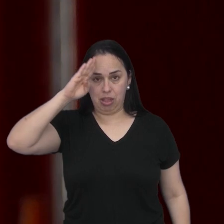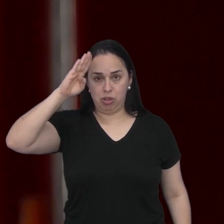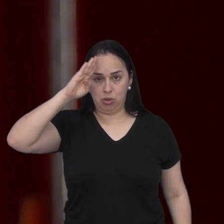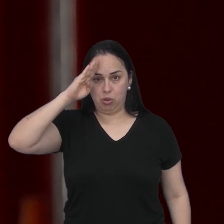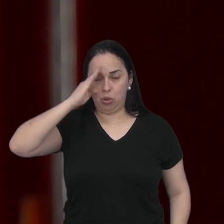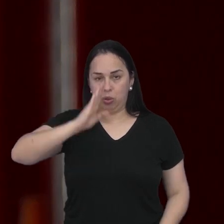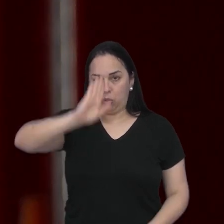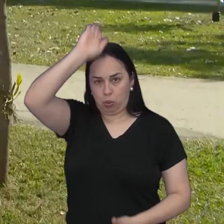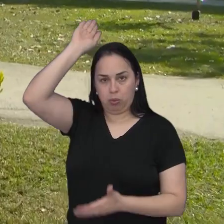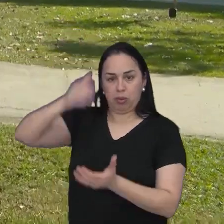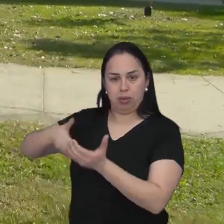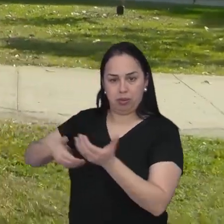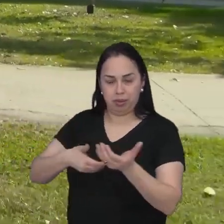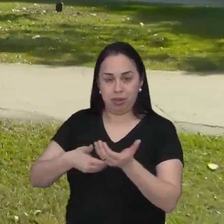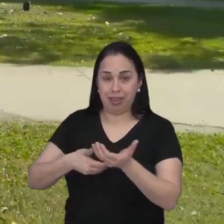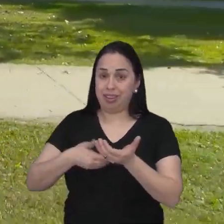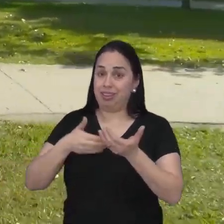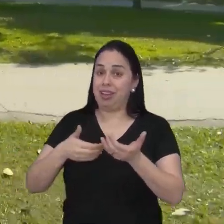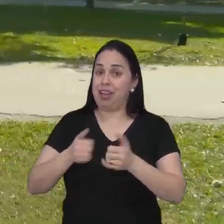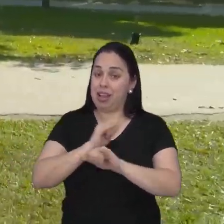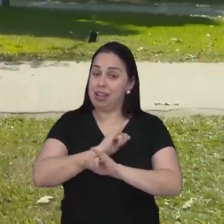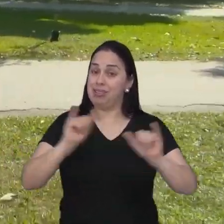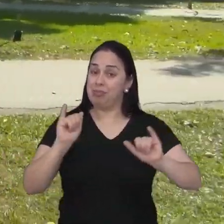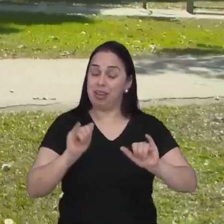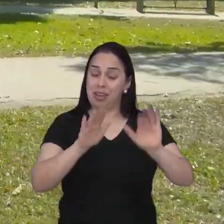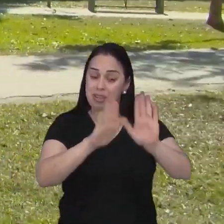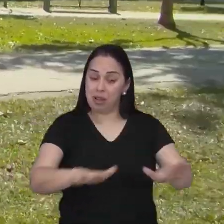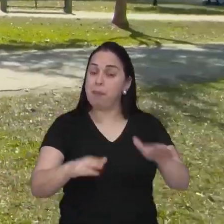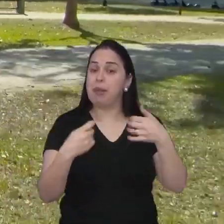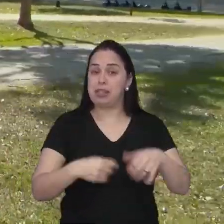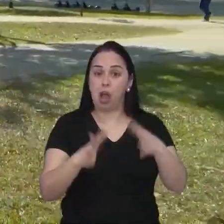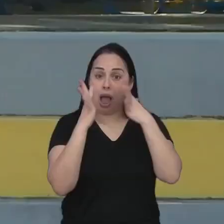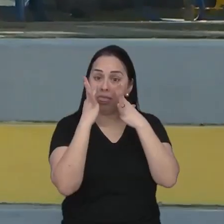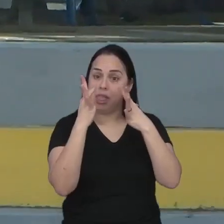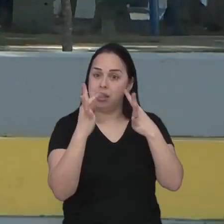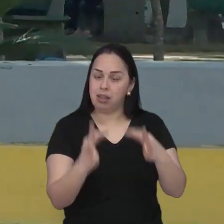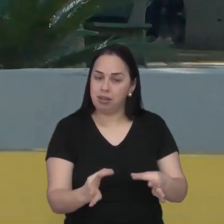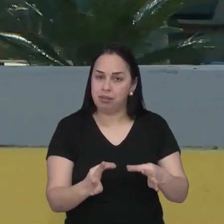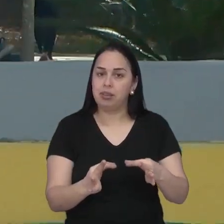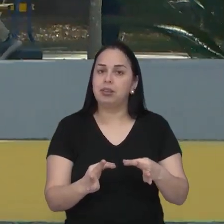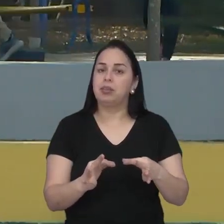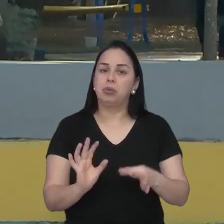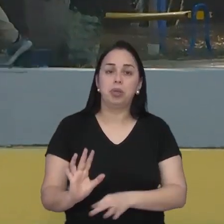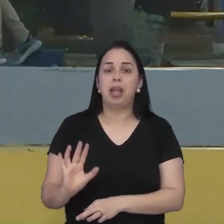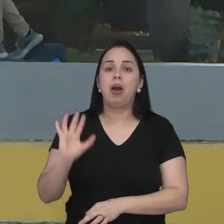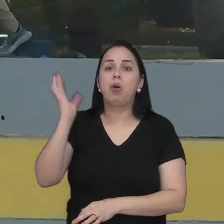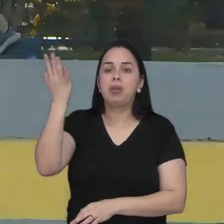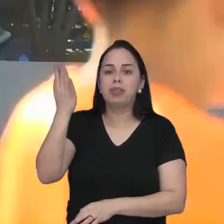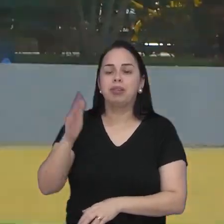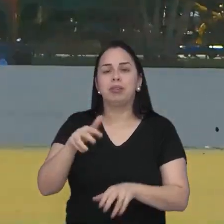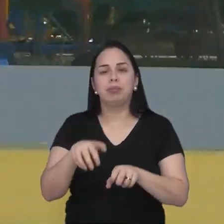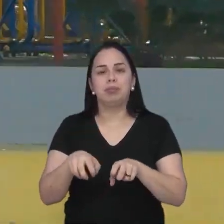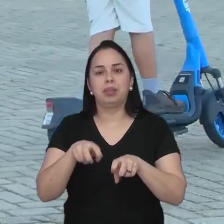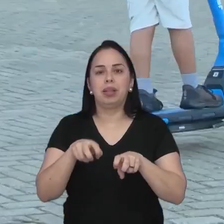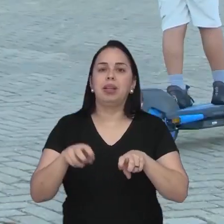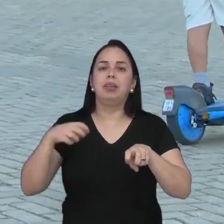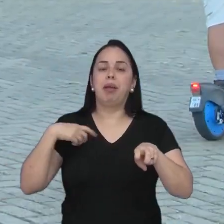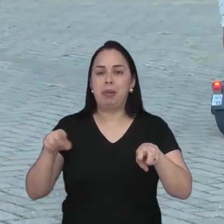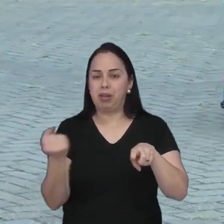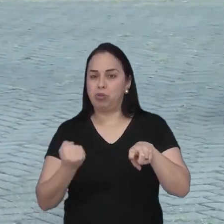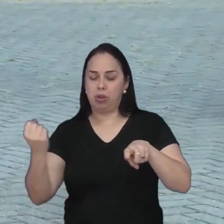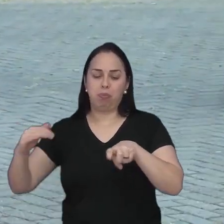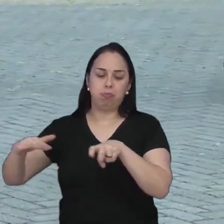tenente do Corpo de Bombeiros, quando se trata das crianças, todo cuidado é pouco. Os principais casos de ocorrências são quedas